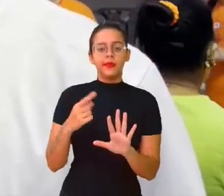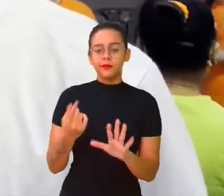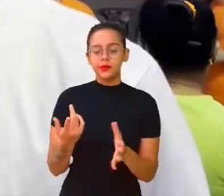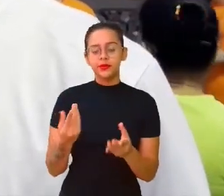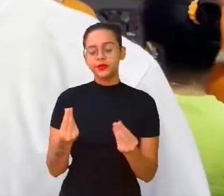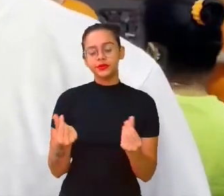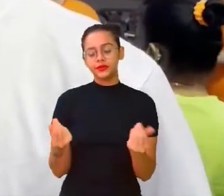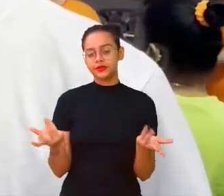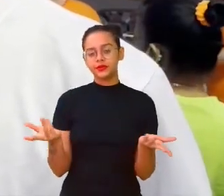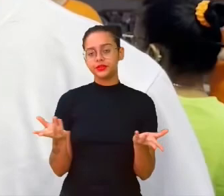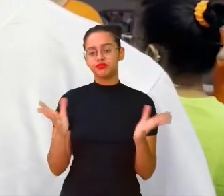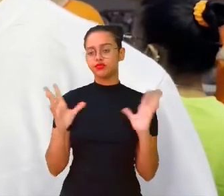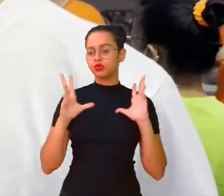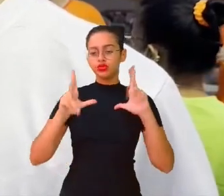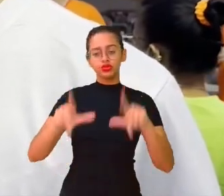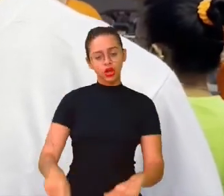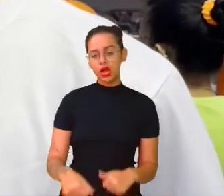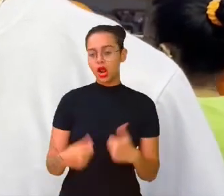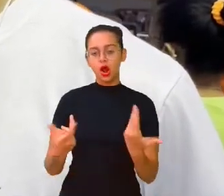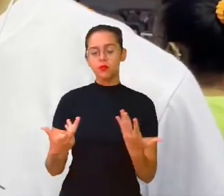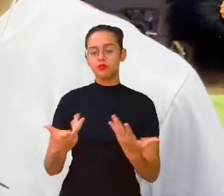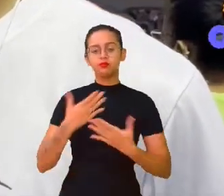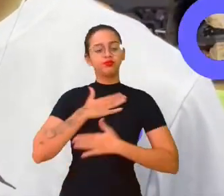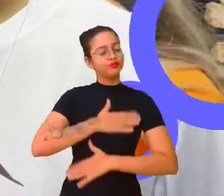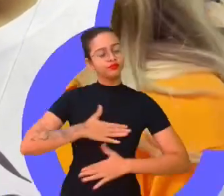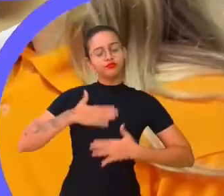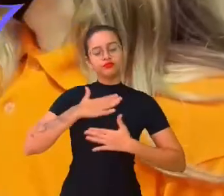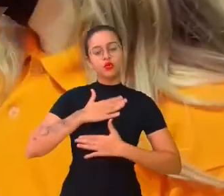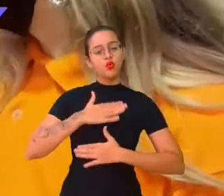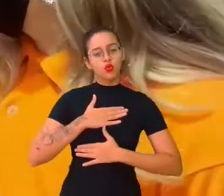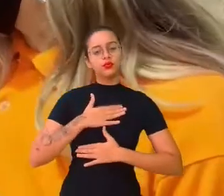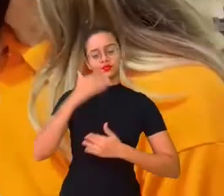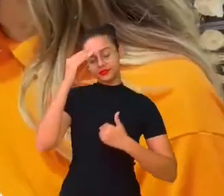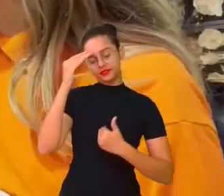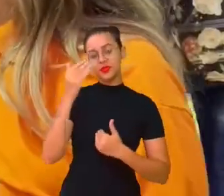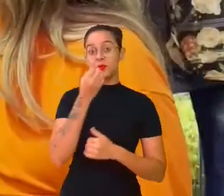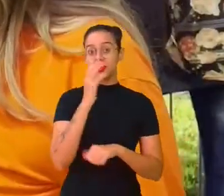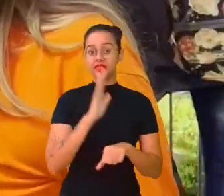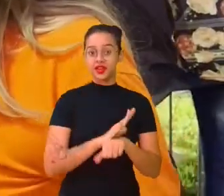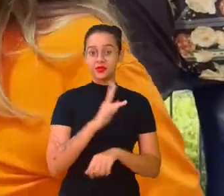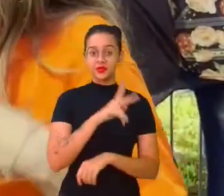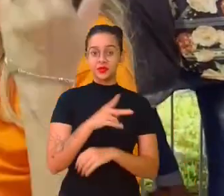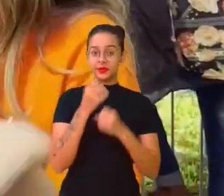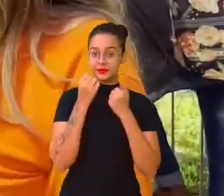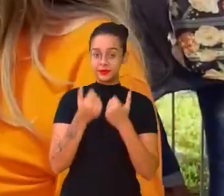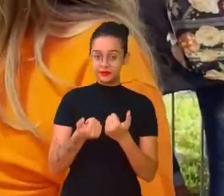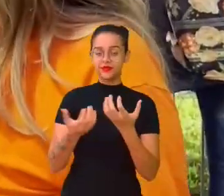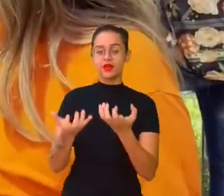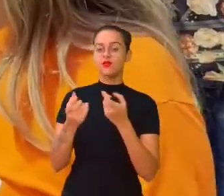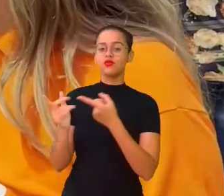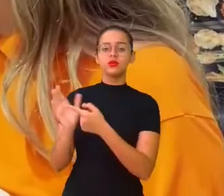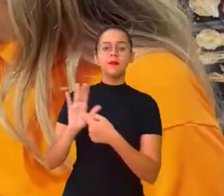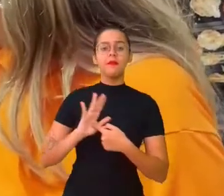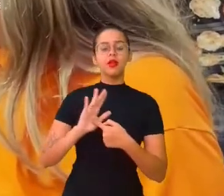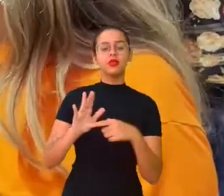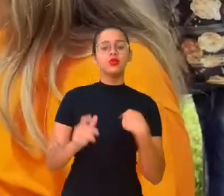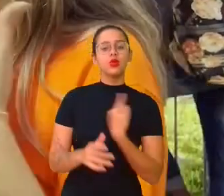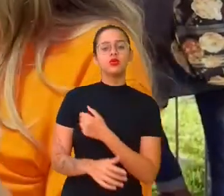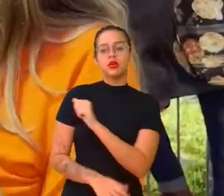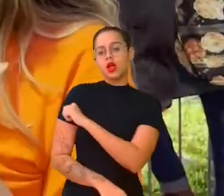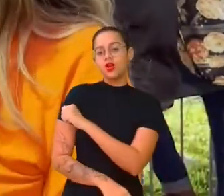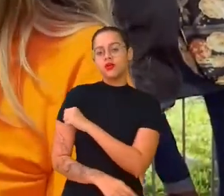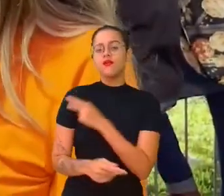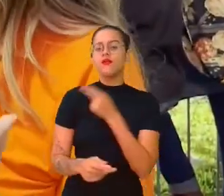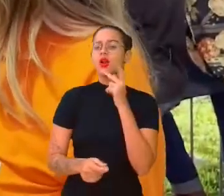mas no geral foi gratificante. Boa tarde, professor, tudo bem? Eu queria que você se apresentasse para os nossos